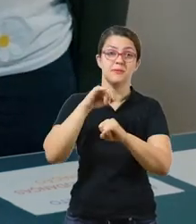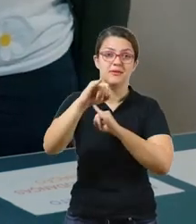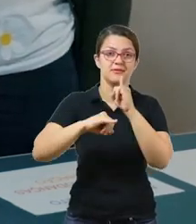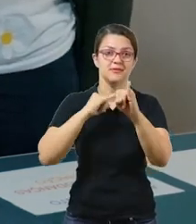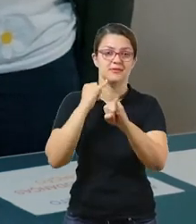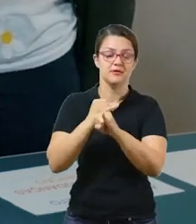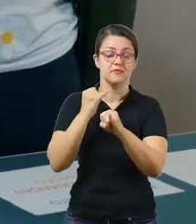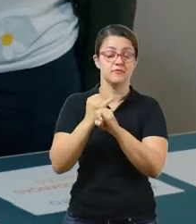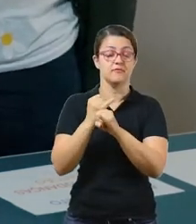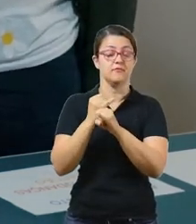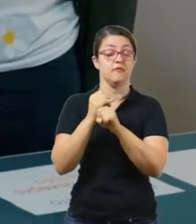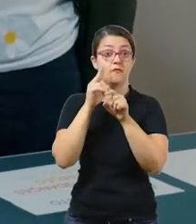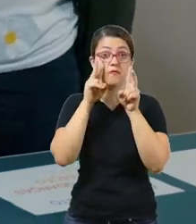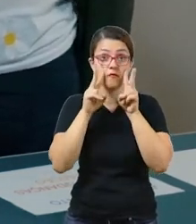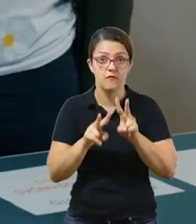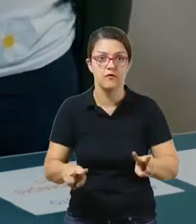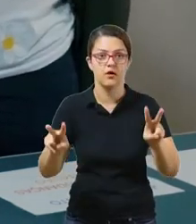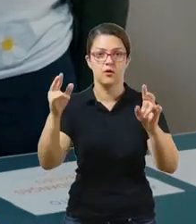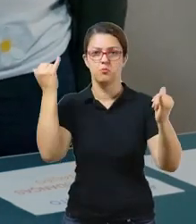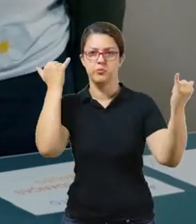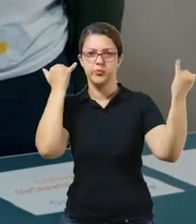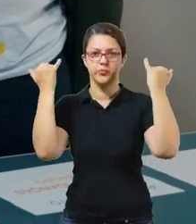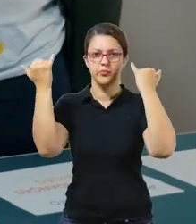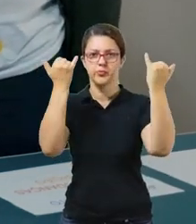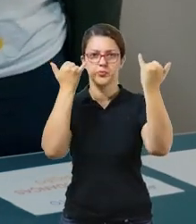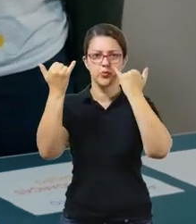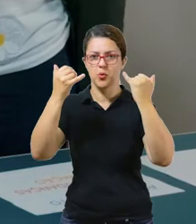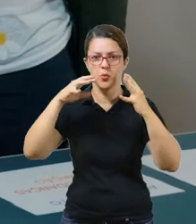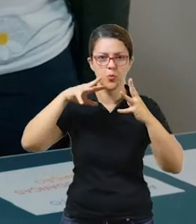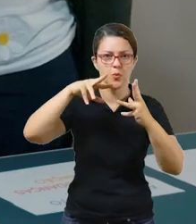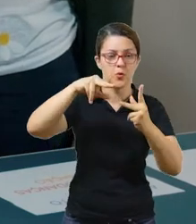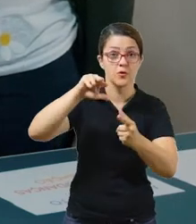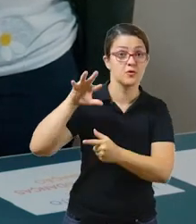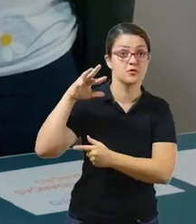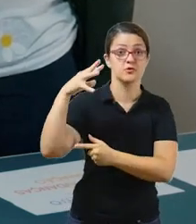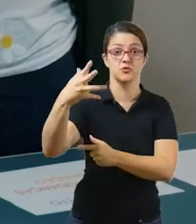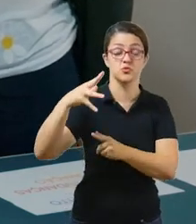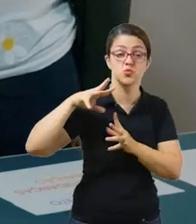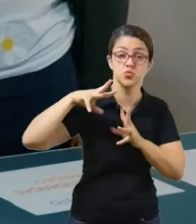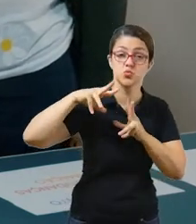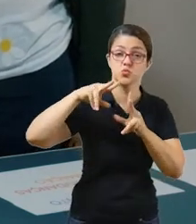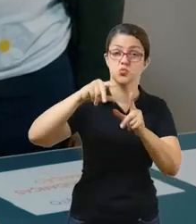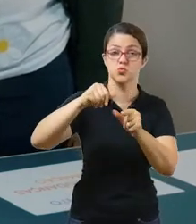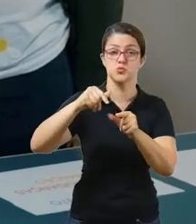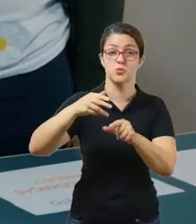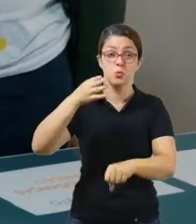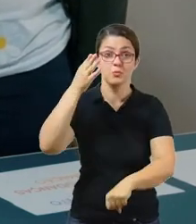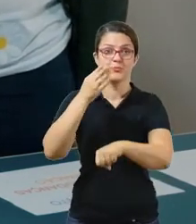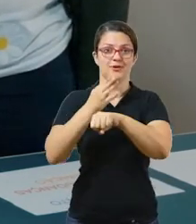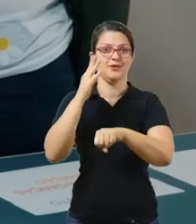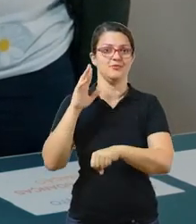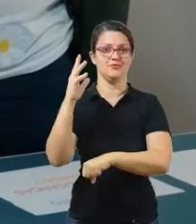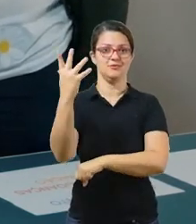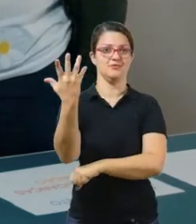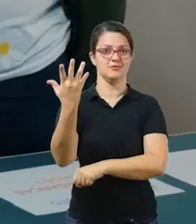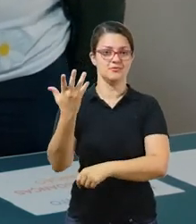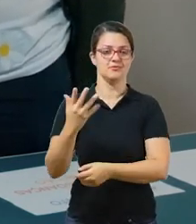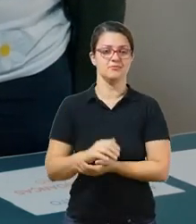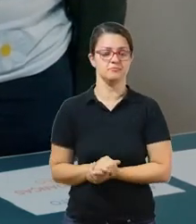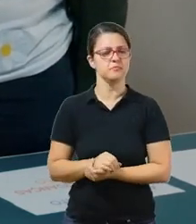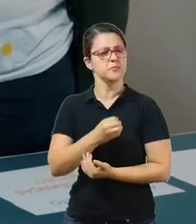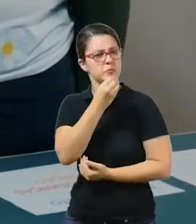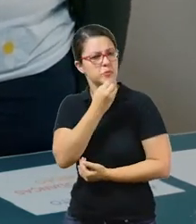e ouvir informações que ocorrem no mundo todo, quase ao mesmo tempo em que acontecem. É